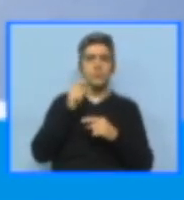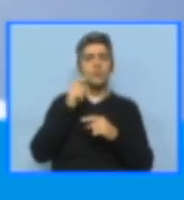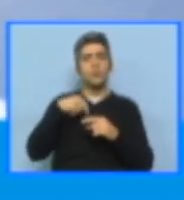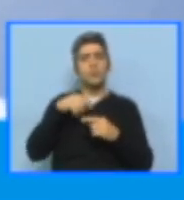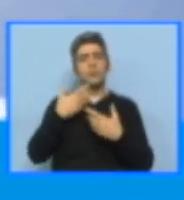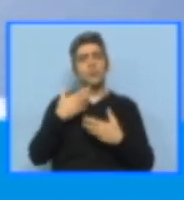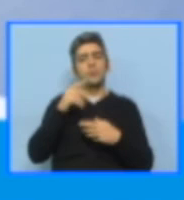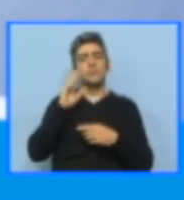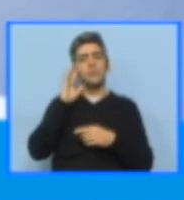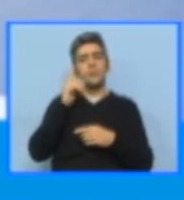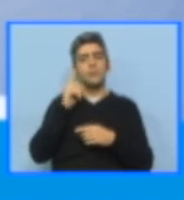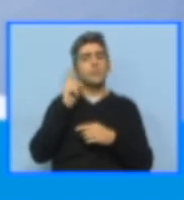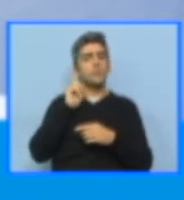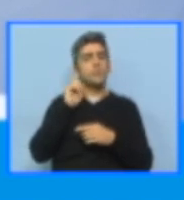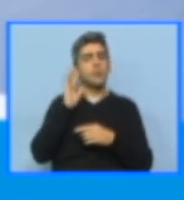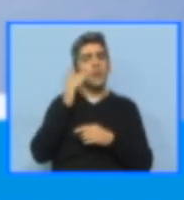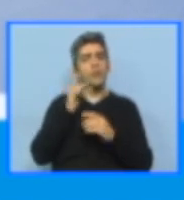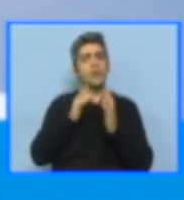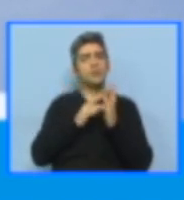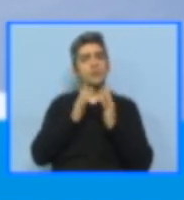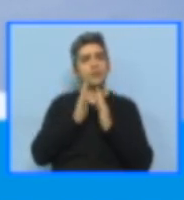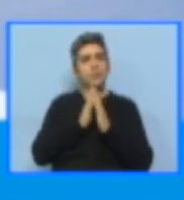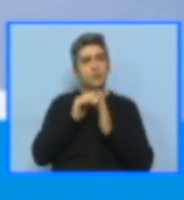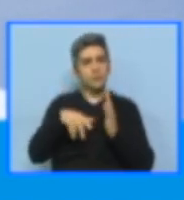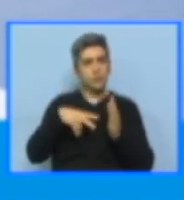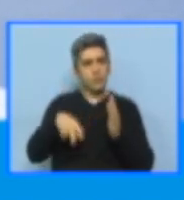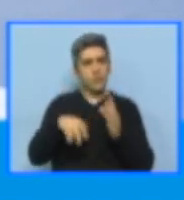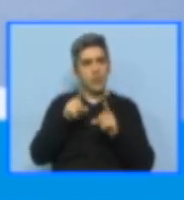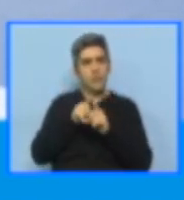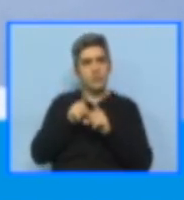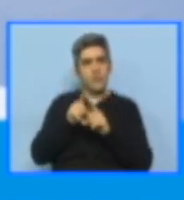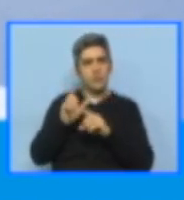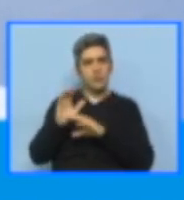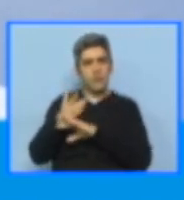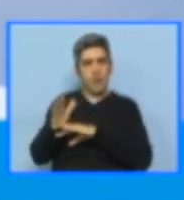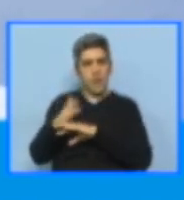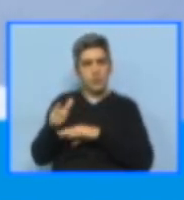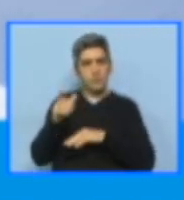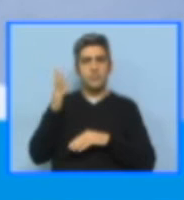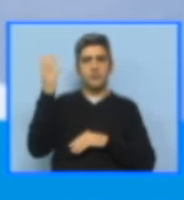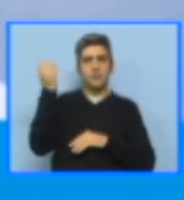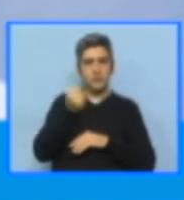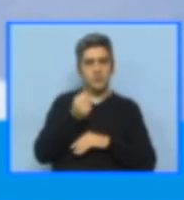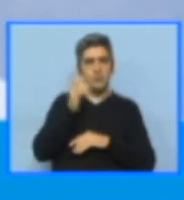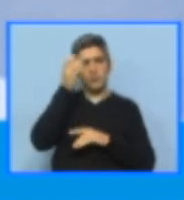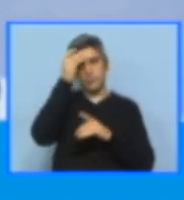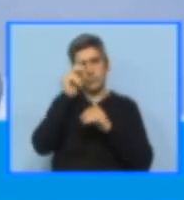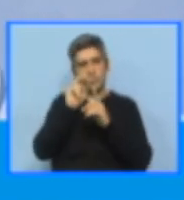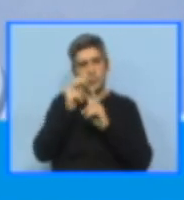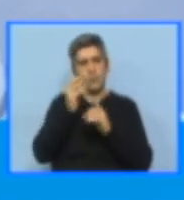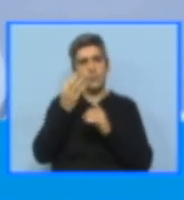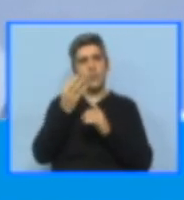são um componente importante do cristianismo em Portugal, os nossos irmãos separados, a trazerem a sua perspectiva